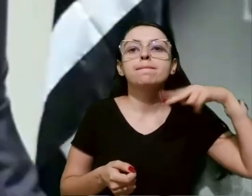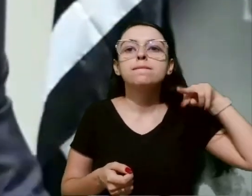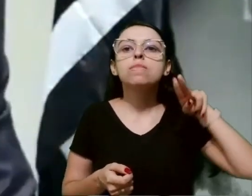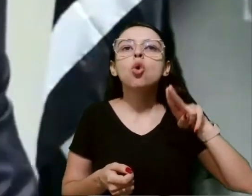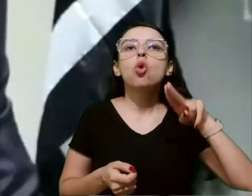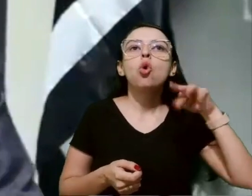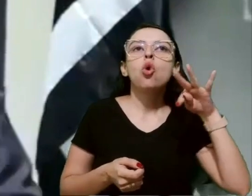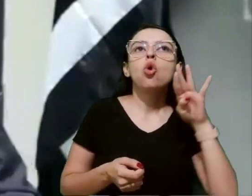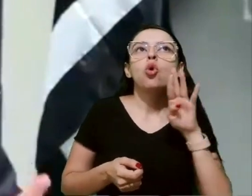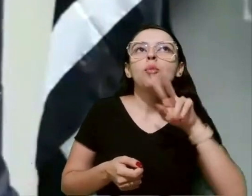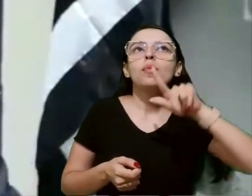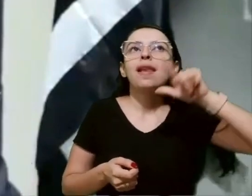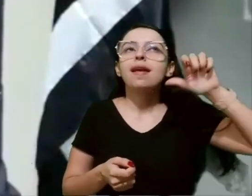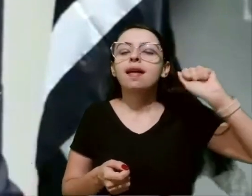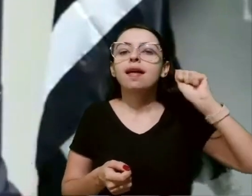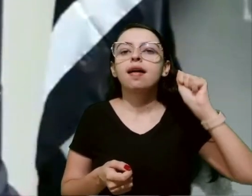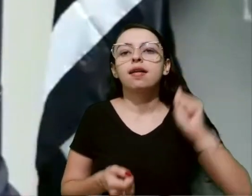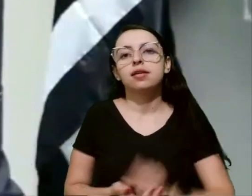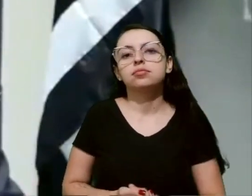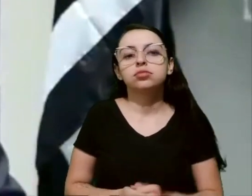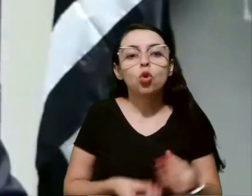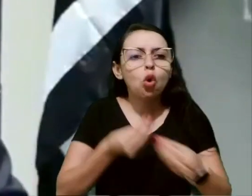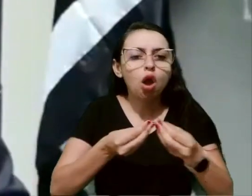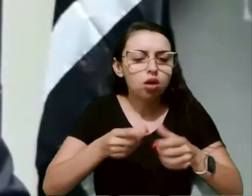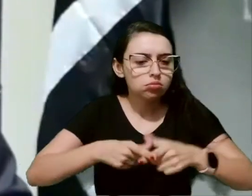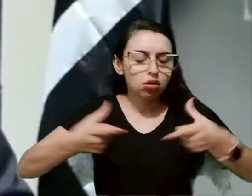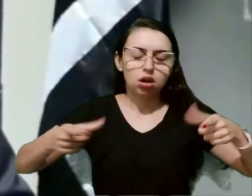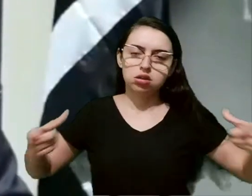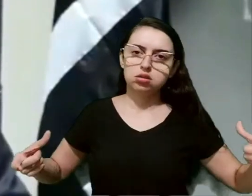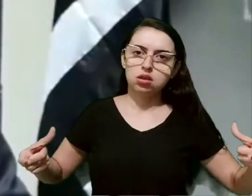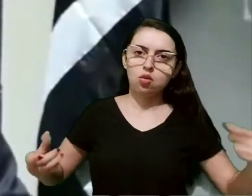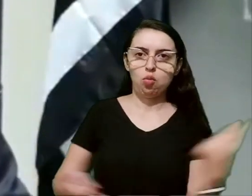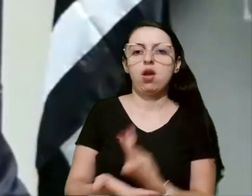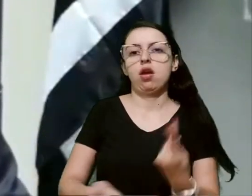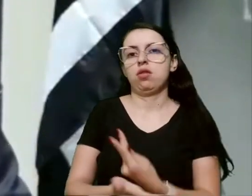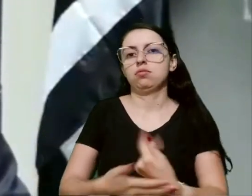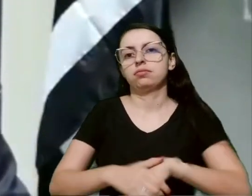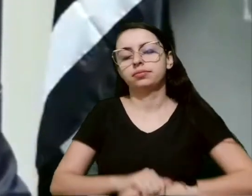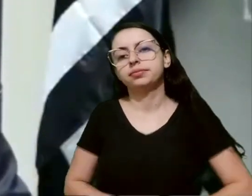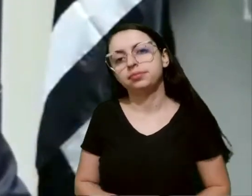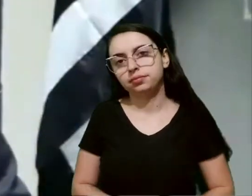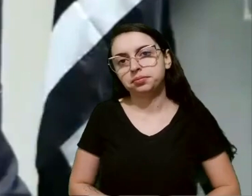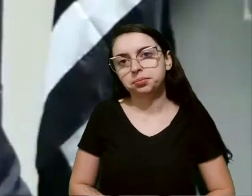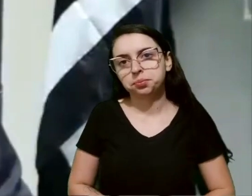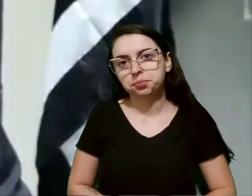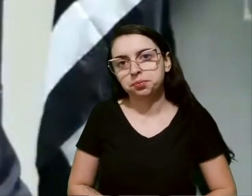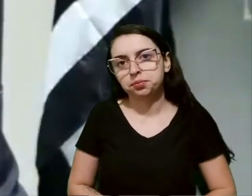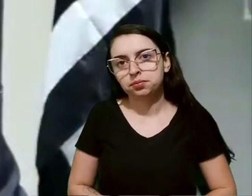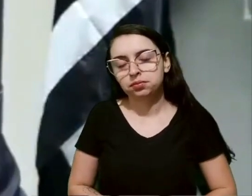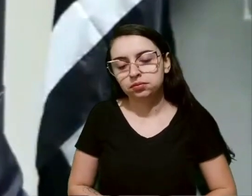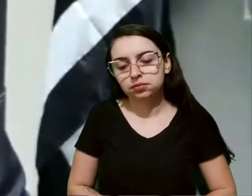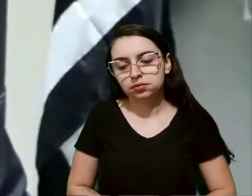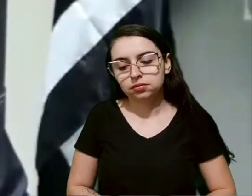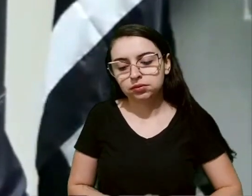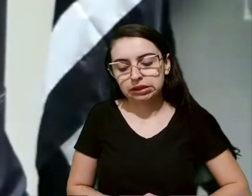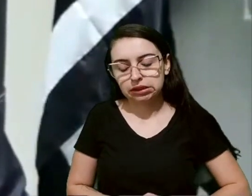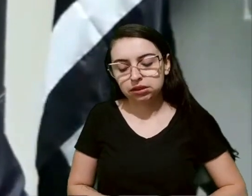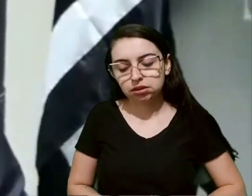que é o grau de contaminação, como é que aquilo se expande. E e e e em